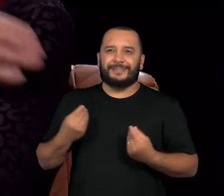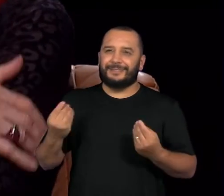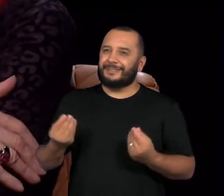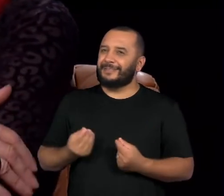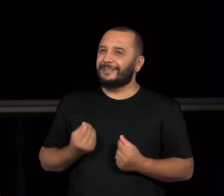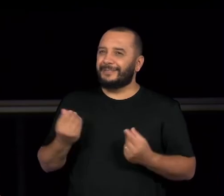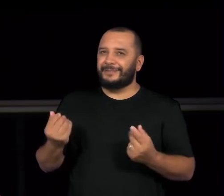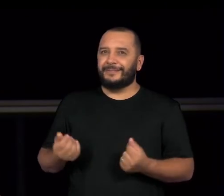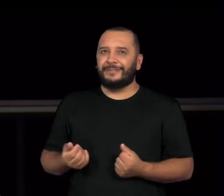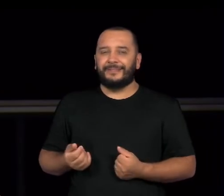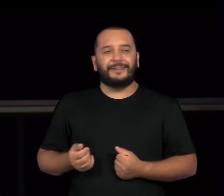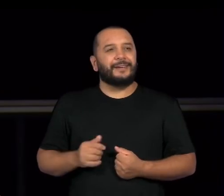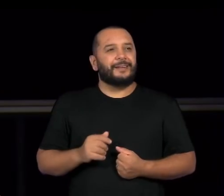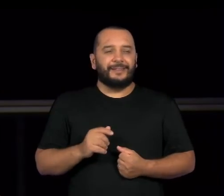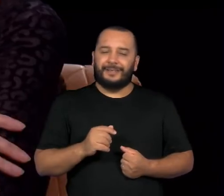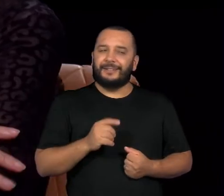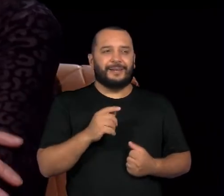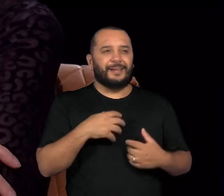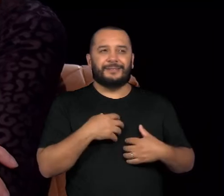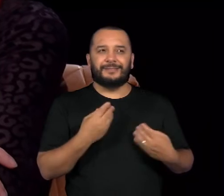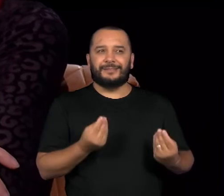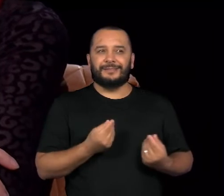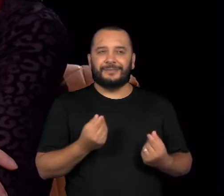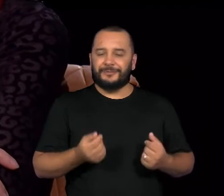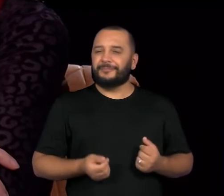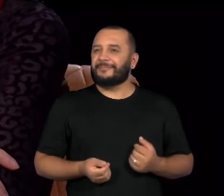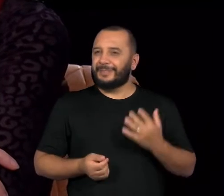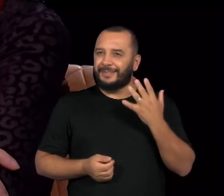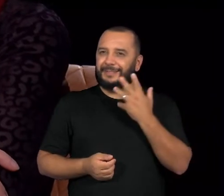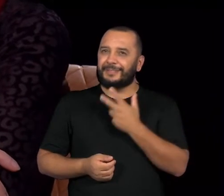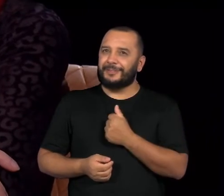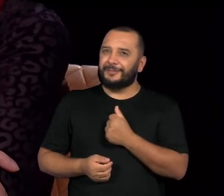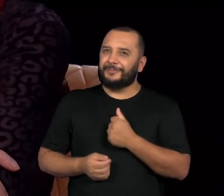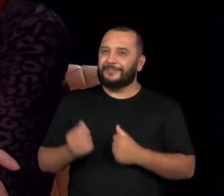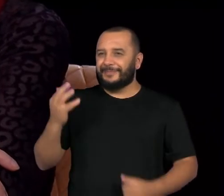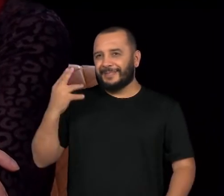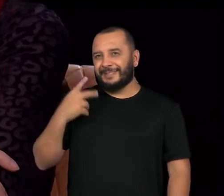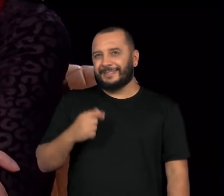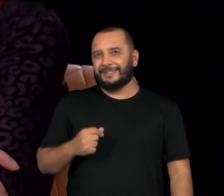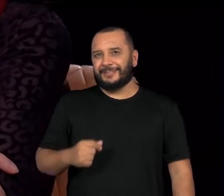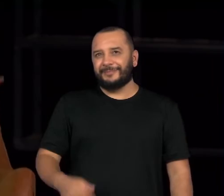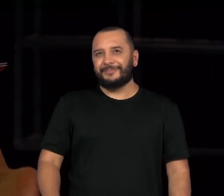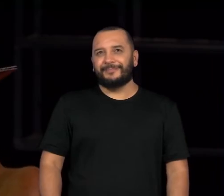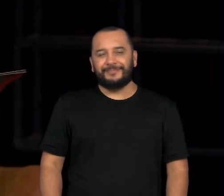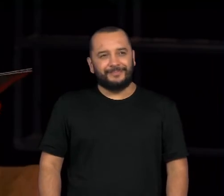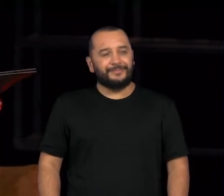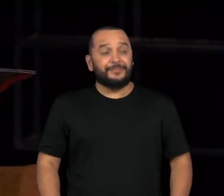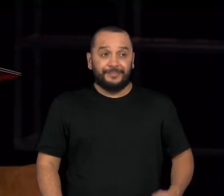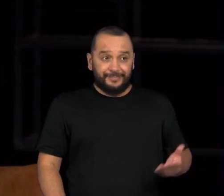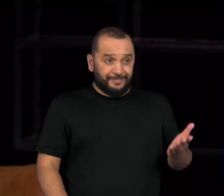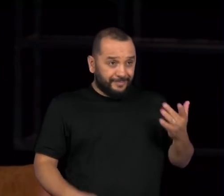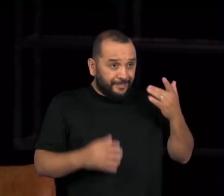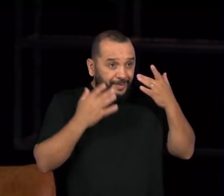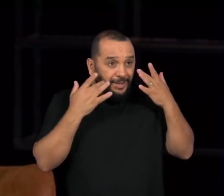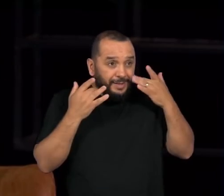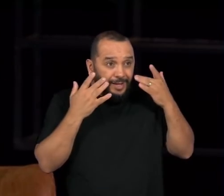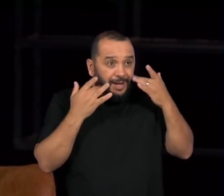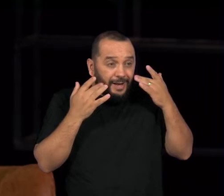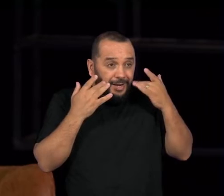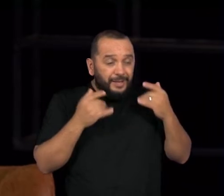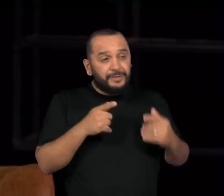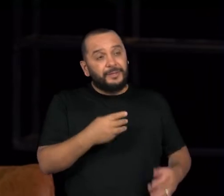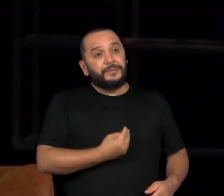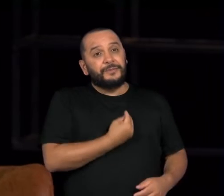que... É um lorde. Nossa, que lindo, que lindo. Que lindo mesmo. Esther, teatro está tanto na tua